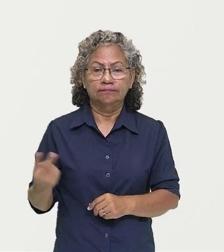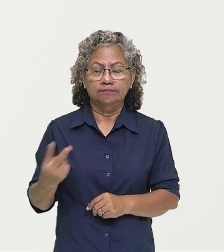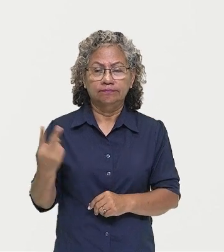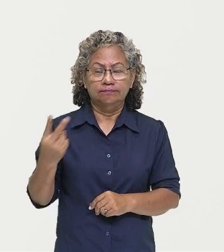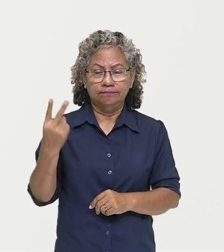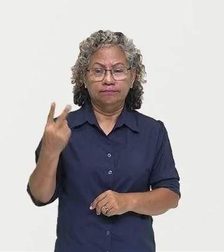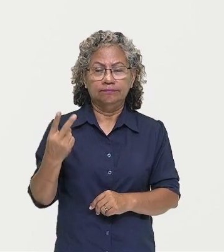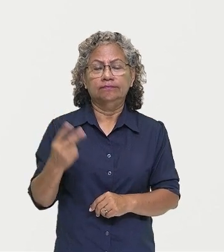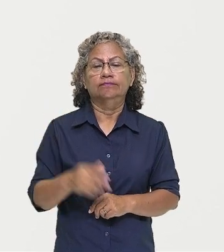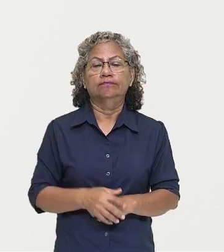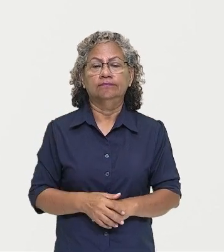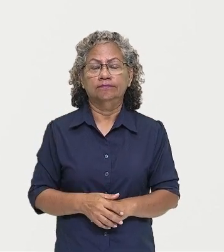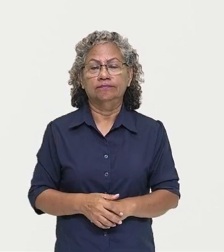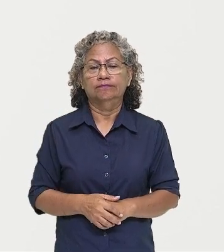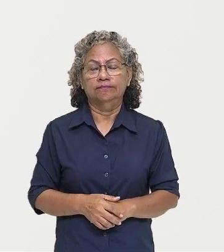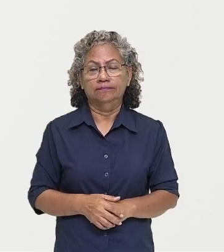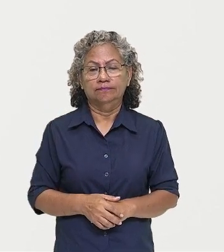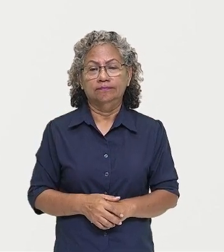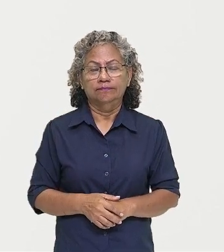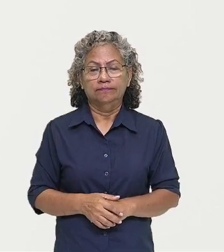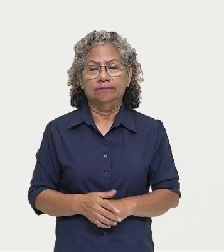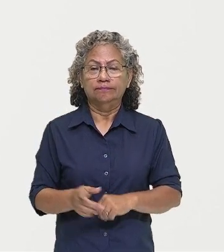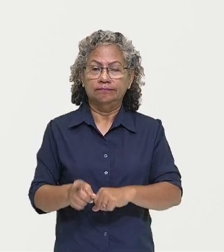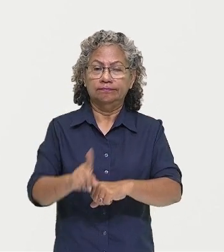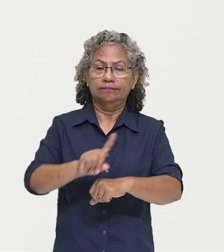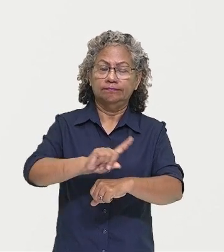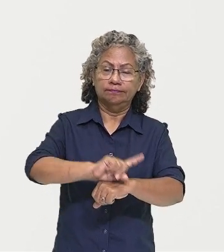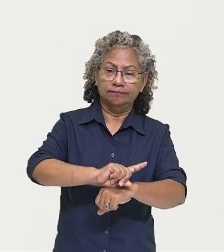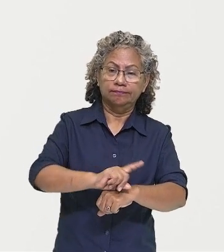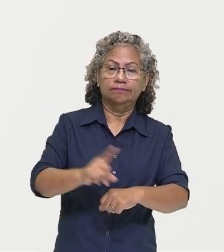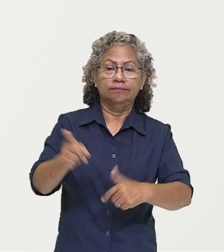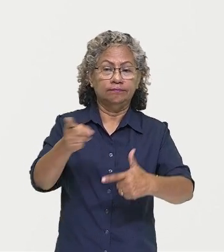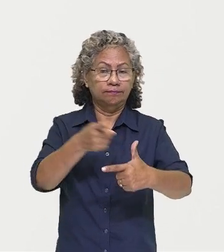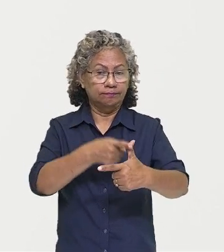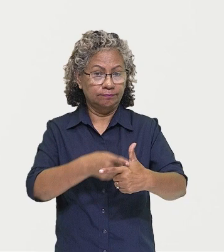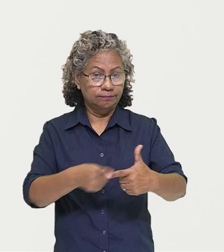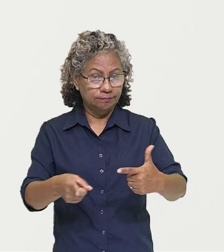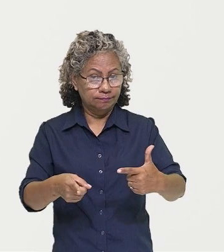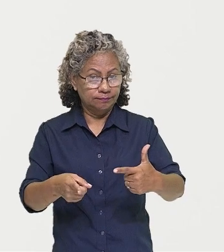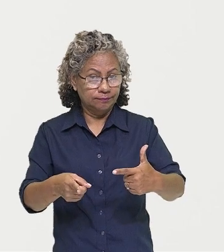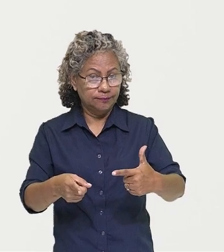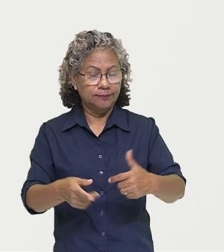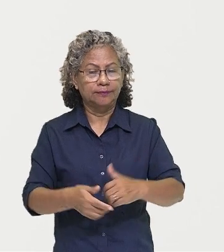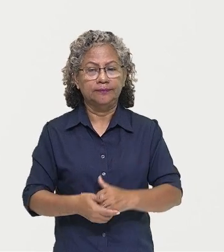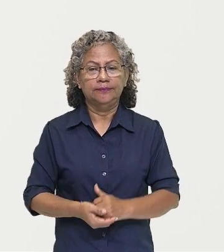da velocidade dividido pelo intervalo de tempo, olha aqui.